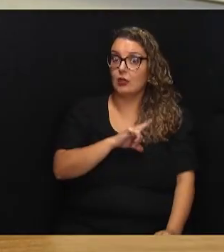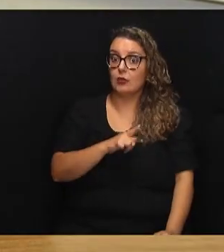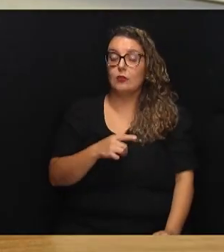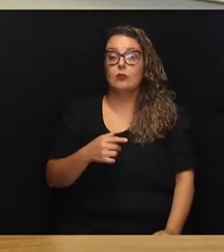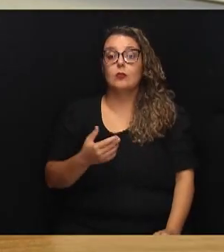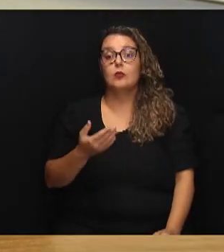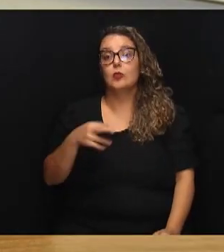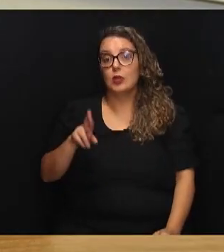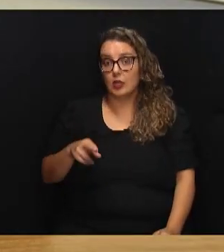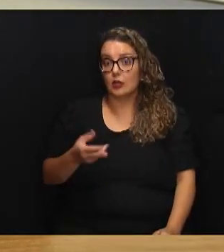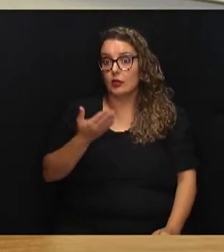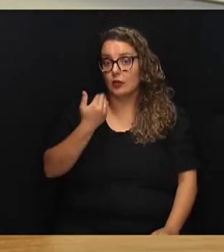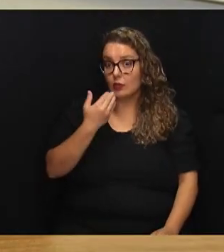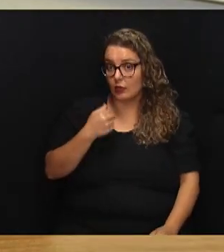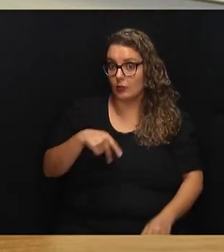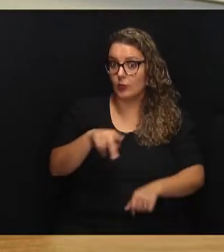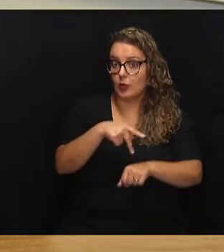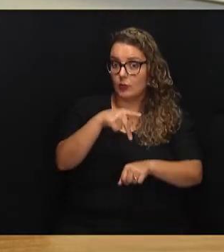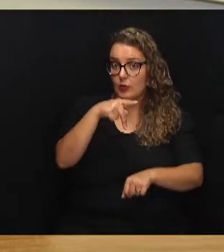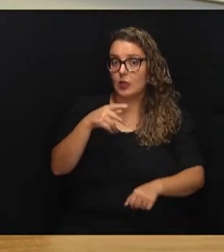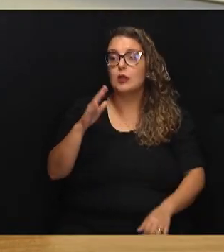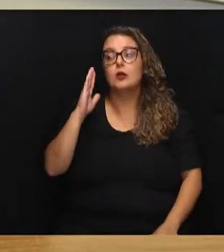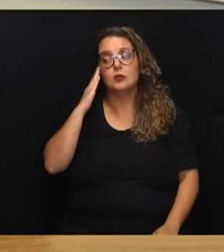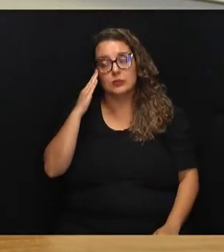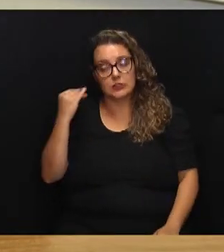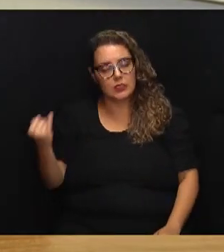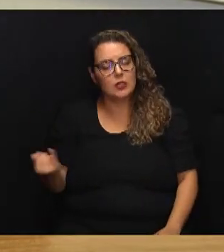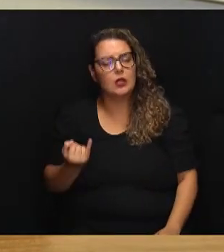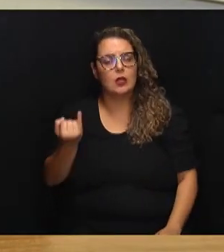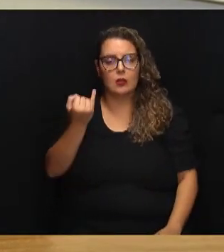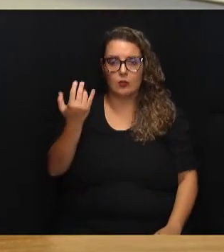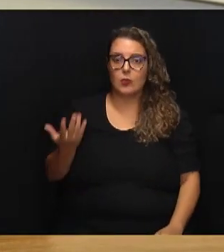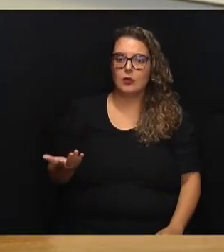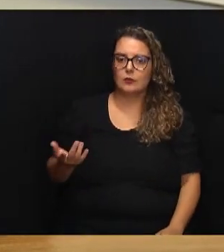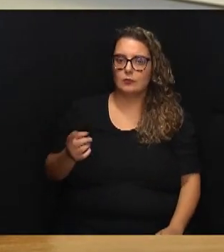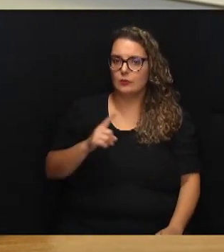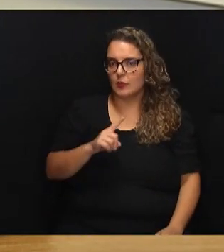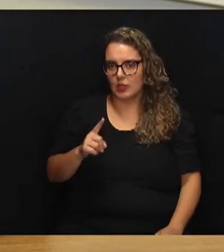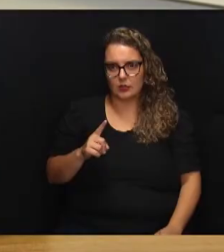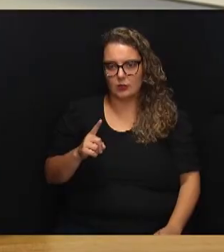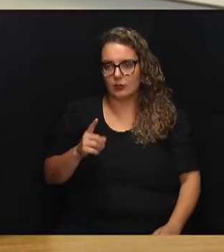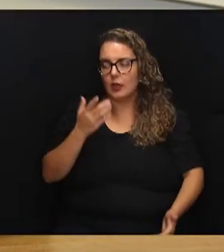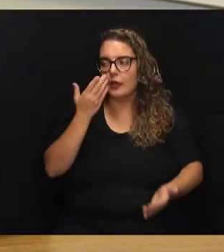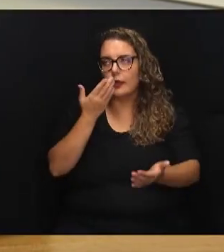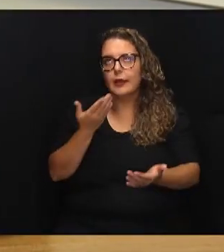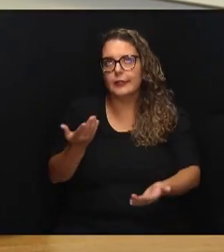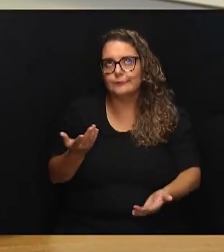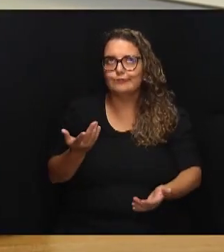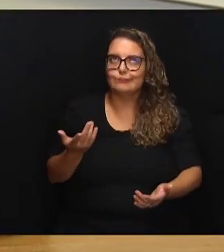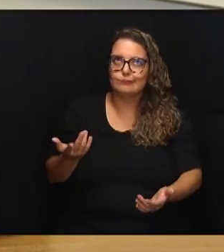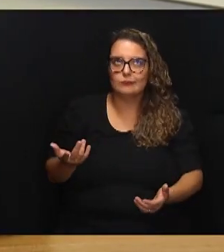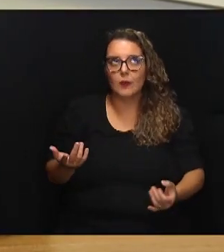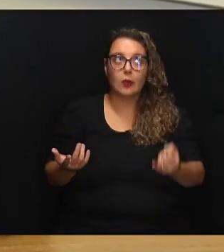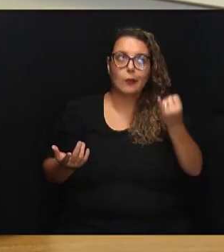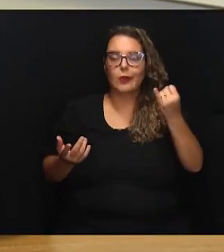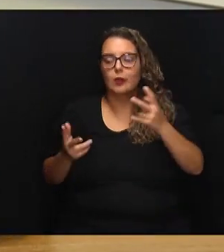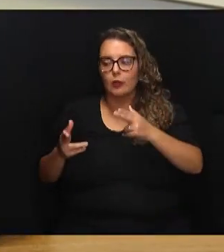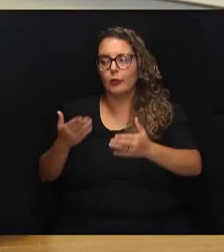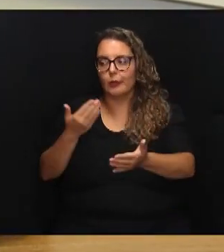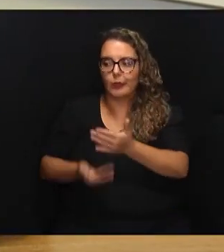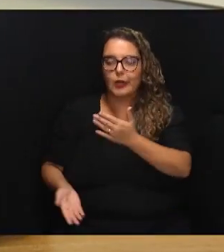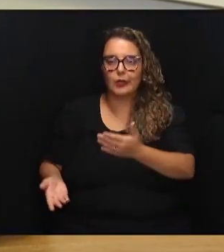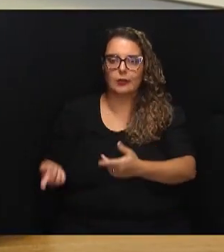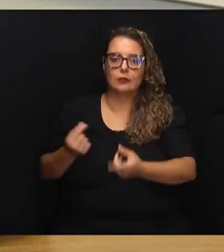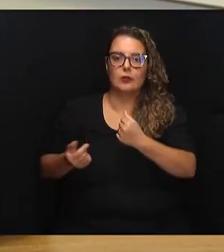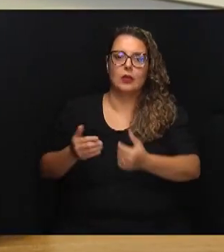almoço. Eu sei que o almoço de Páscoa ele é super importante, mas ele não vale o nosso equilíbrio financeiro. Não vale eu gastar mais do que ganho só